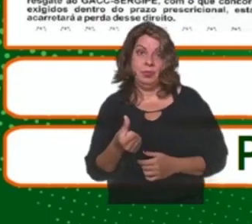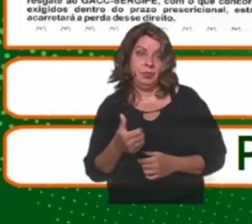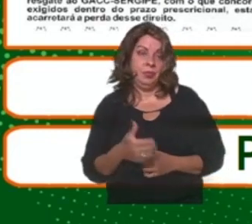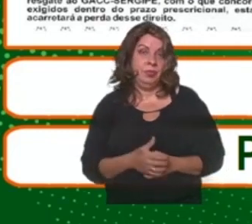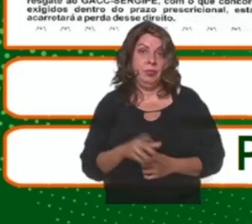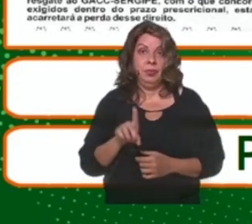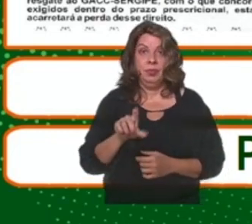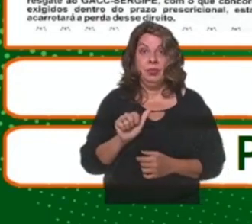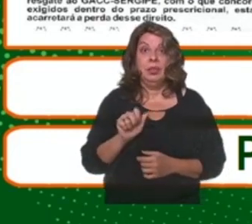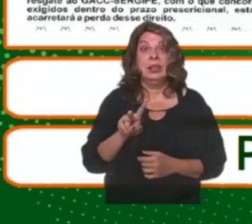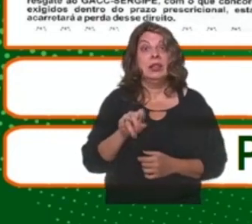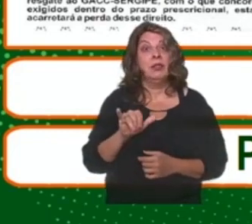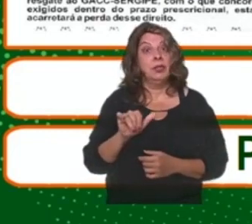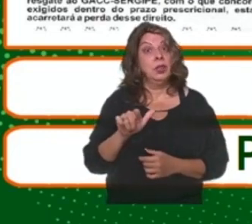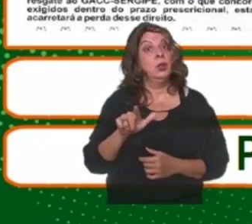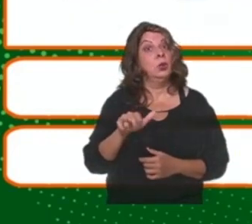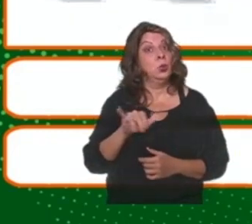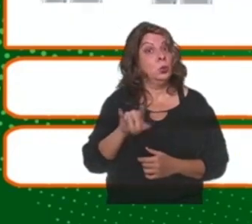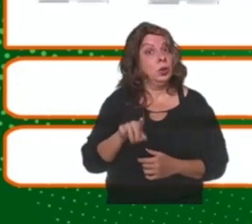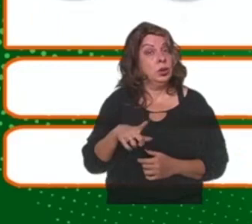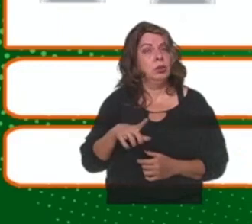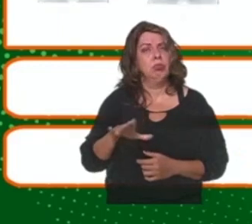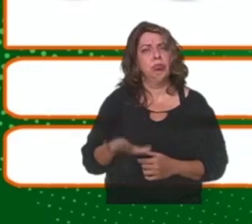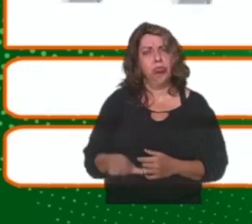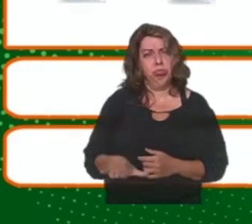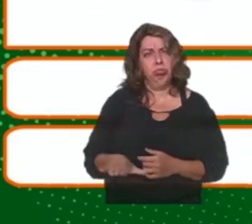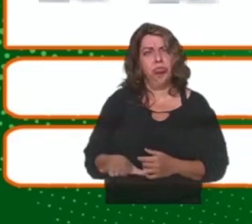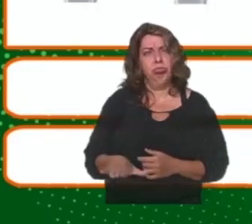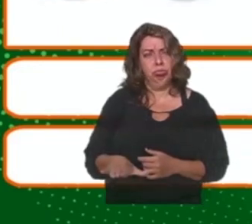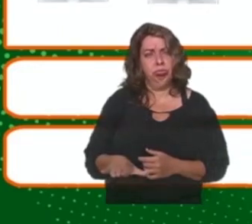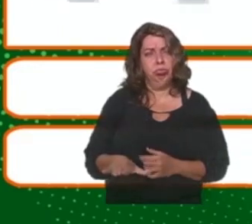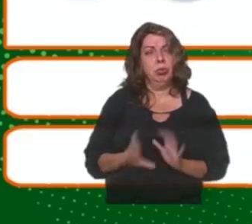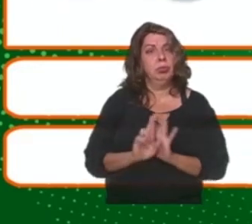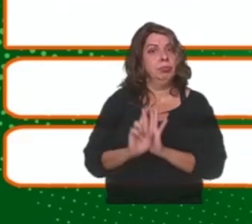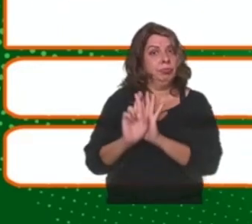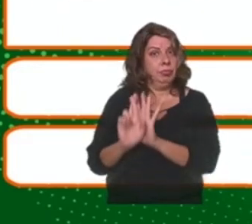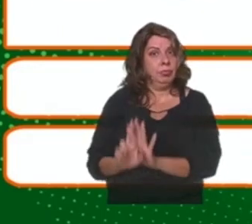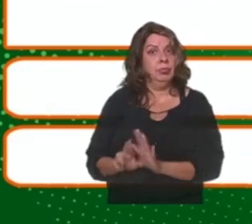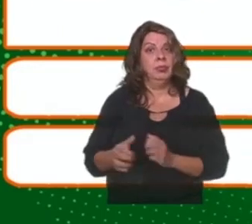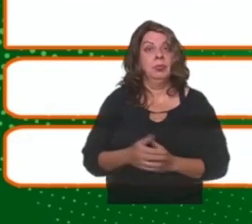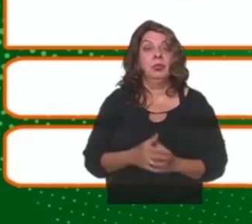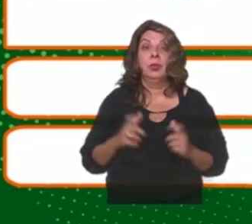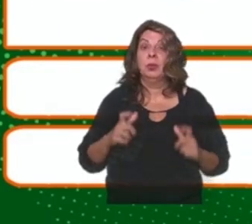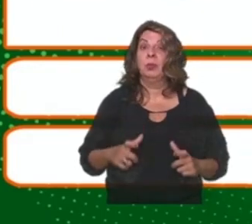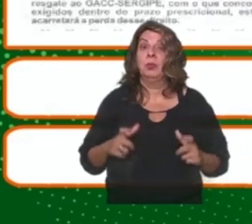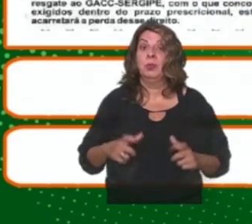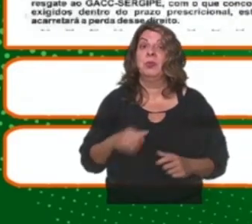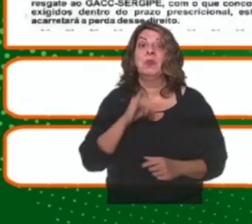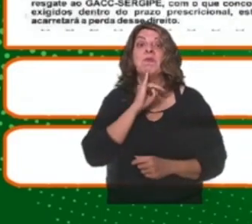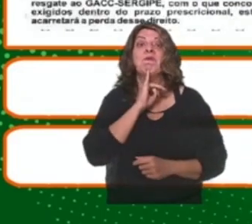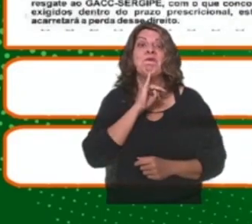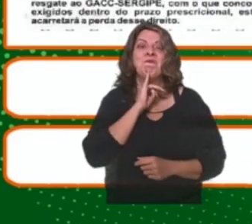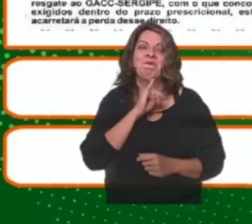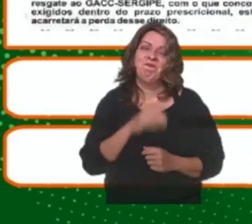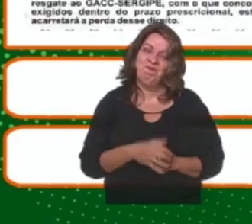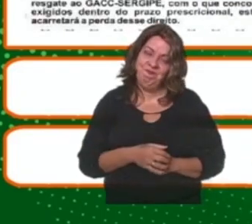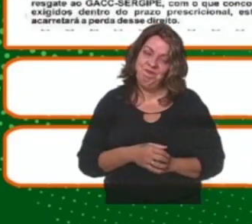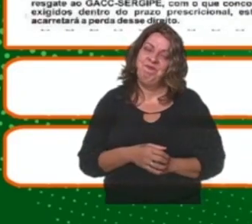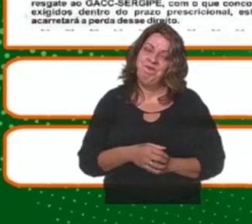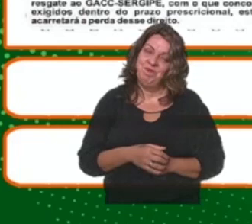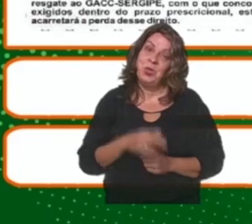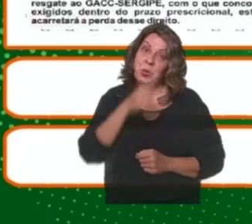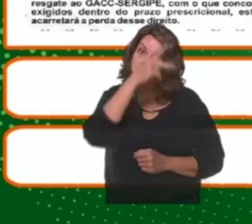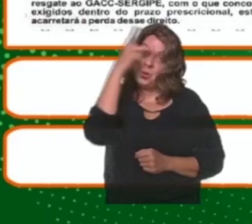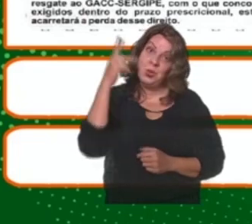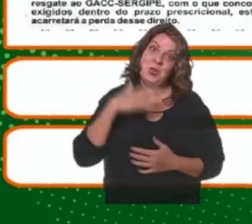052426, Davi Luiz Santos, é menor aí, vai ser representado, é da cidade de onde? Itabaiana, eu não falei que lá o